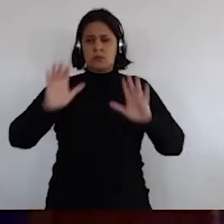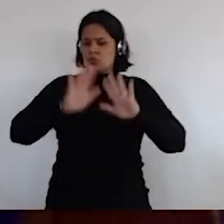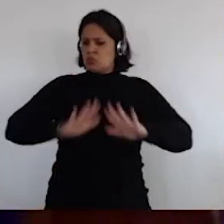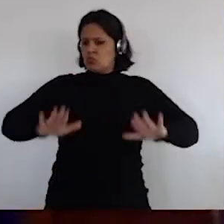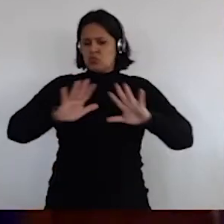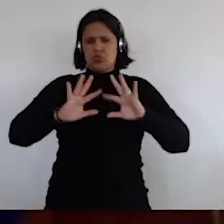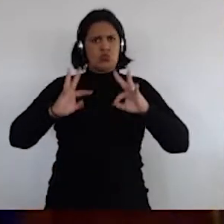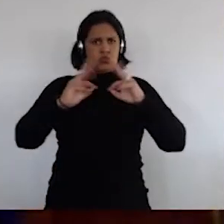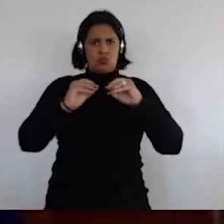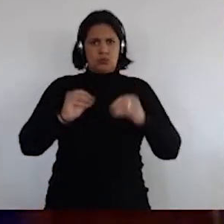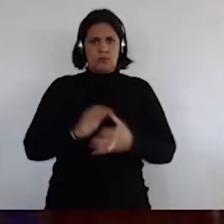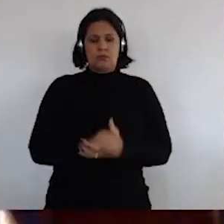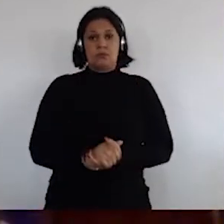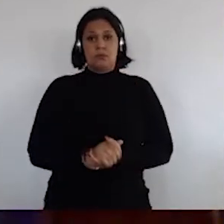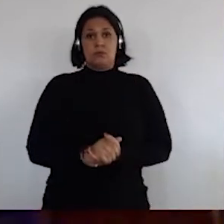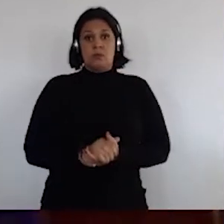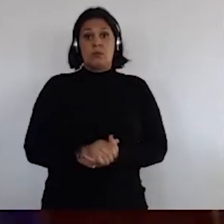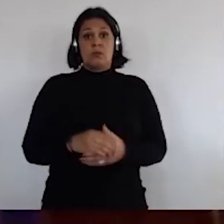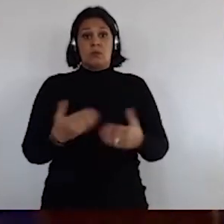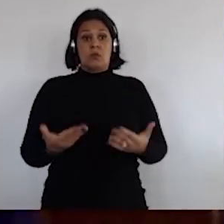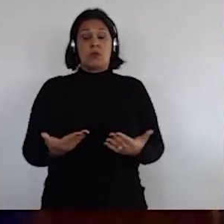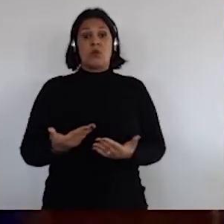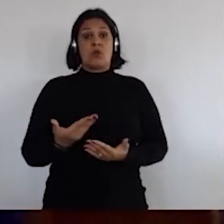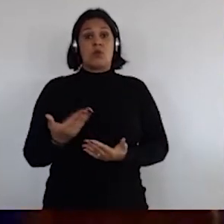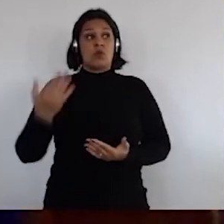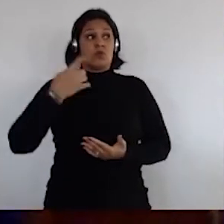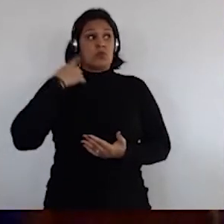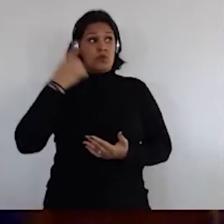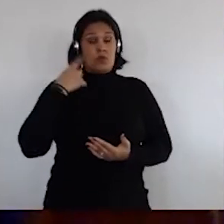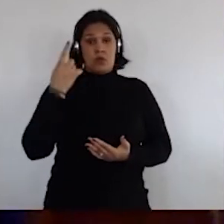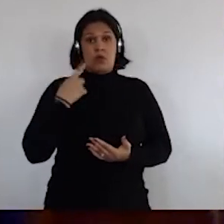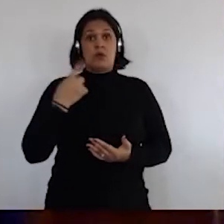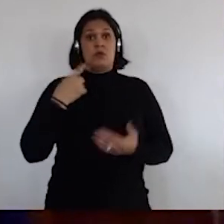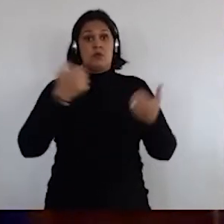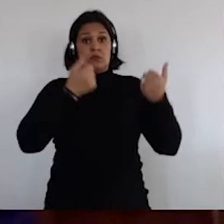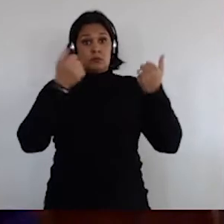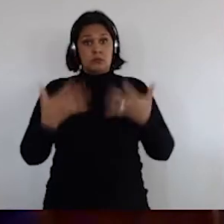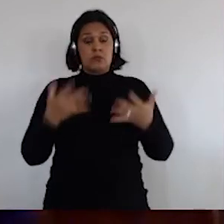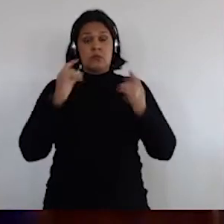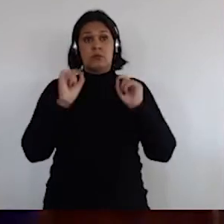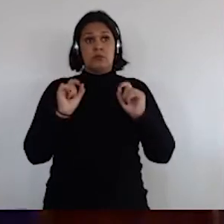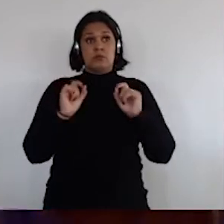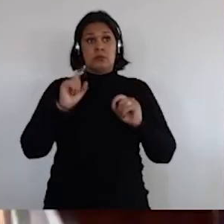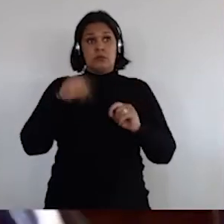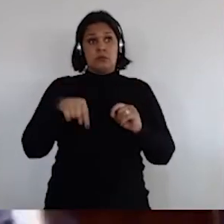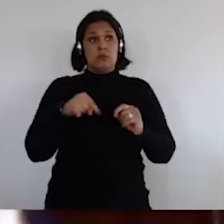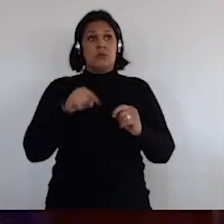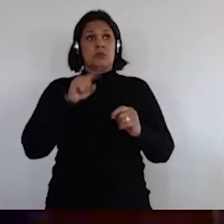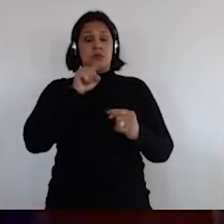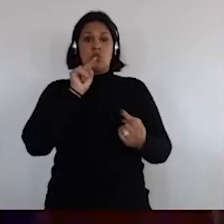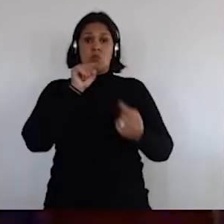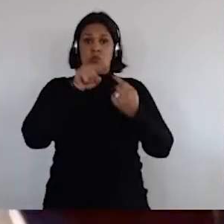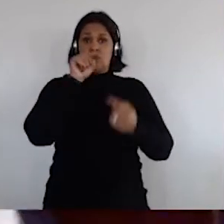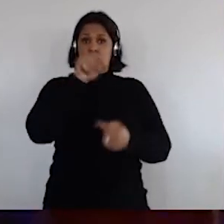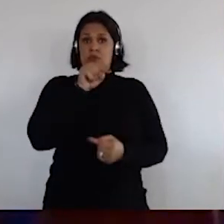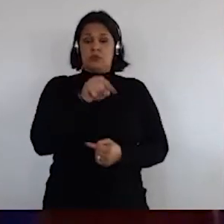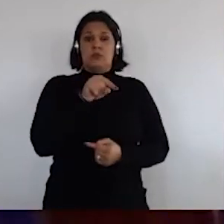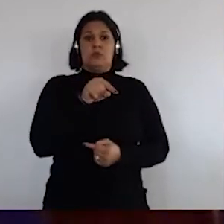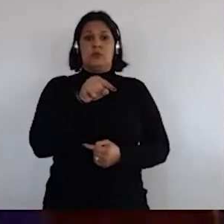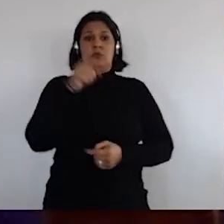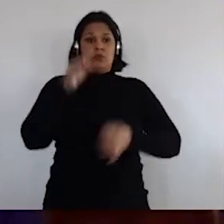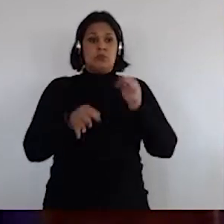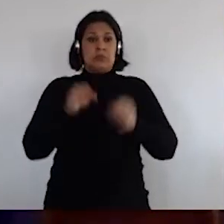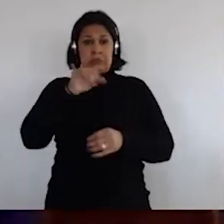nosso constituinte. O advogado fala em nome do cidadão em juízo. E, portanto, se ele for desrespeitado em sua